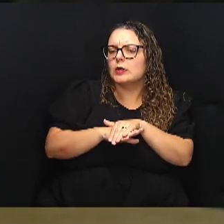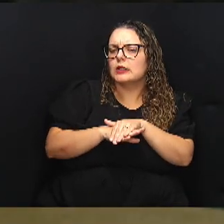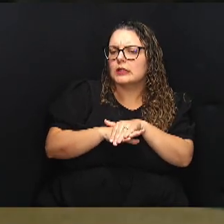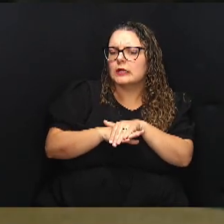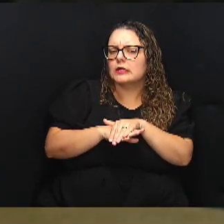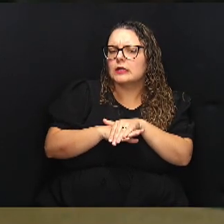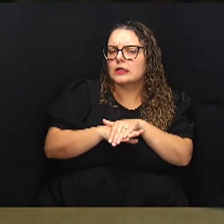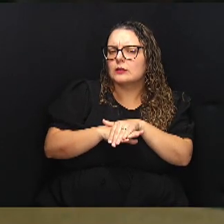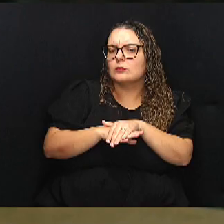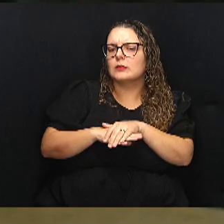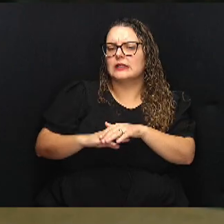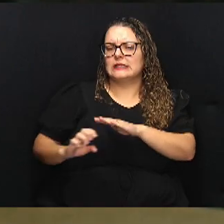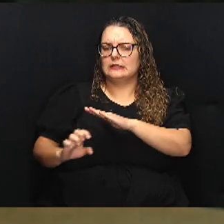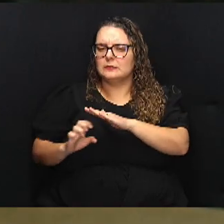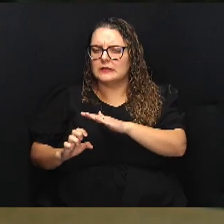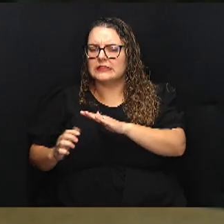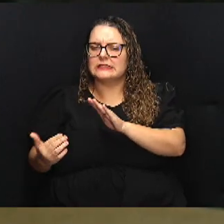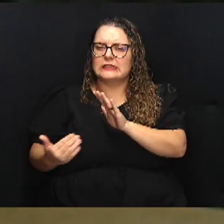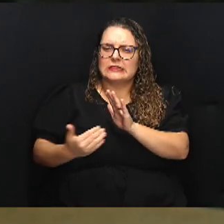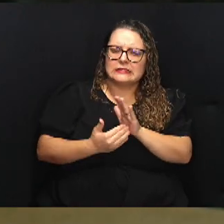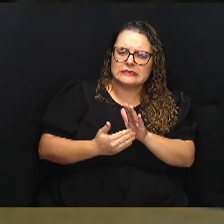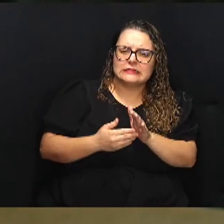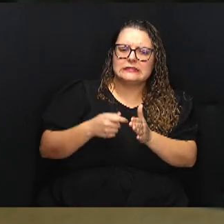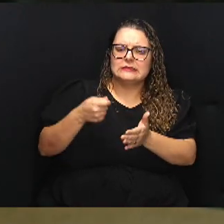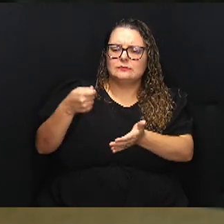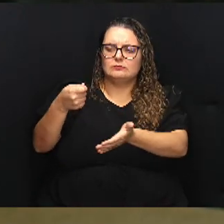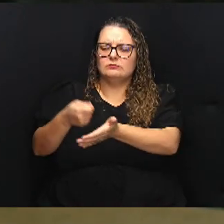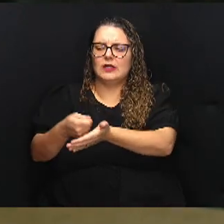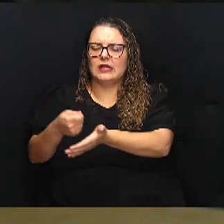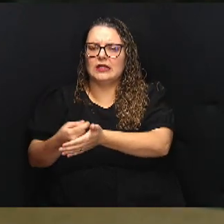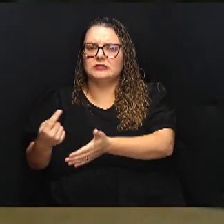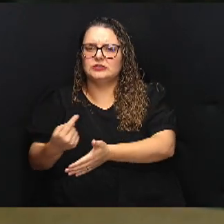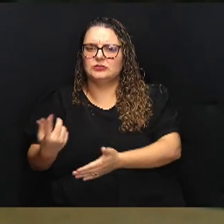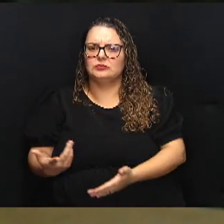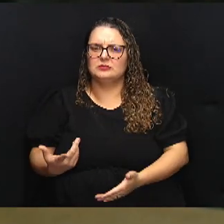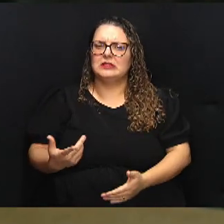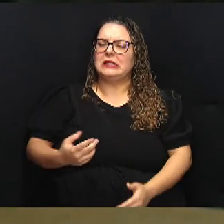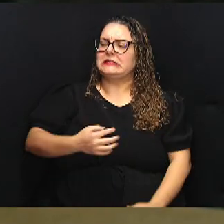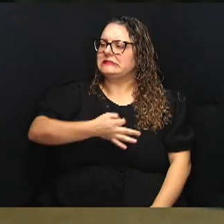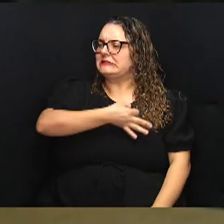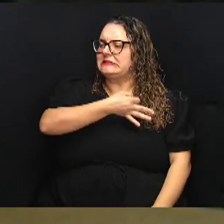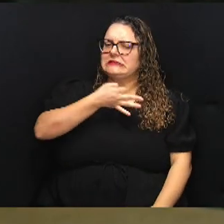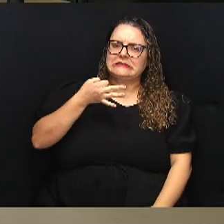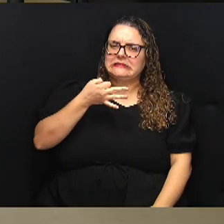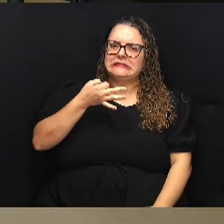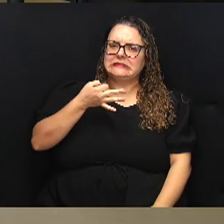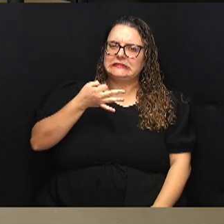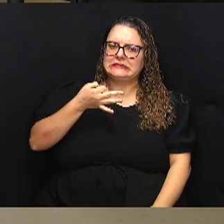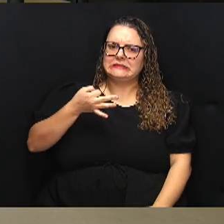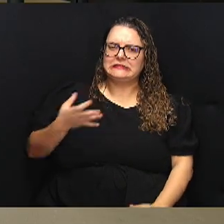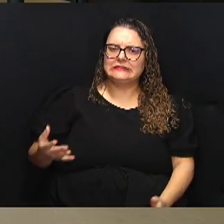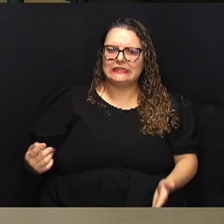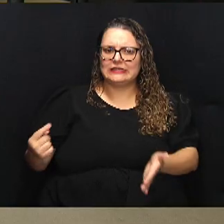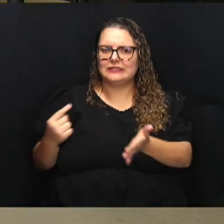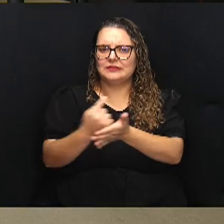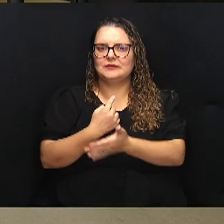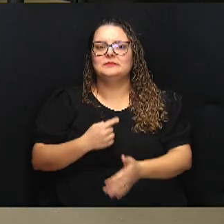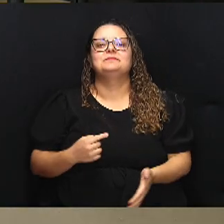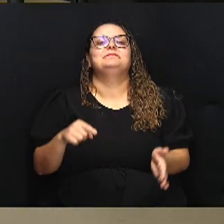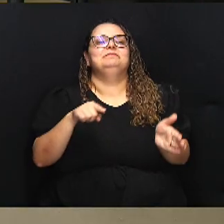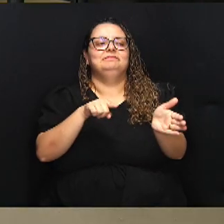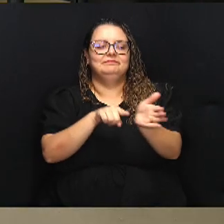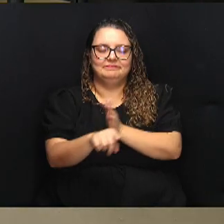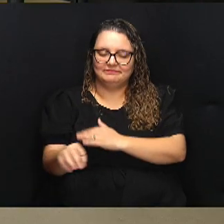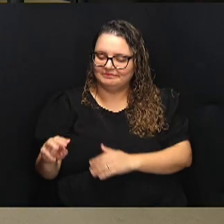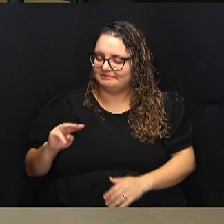negócio até ele começar a se pagar sozinho? Que pergunta de milhões! Pergunta de milhões.